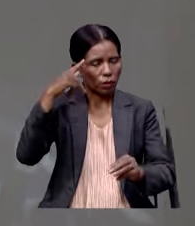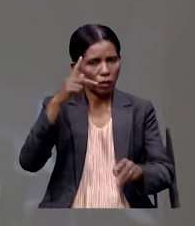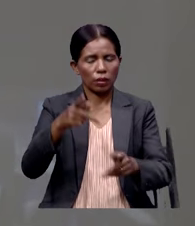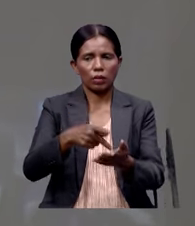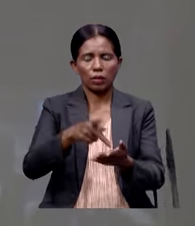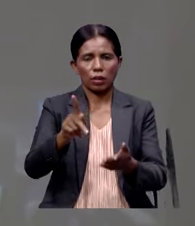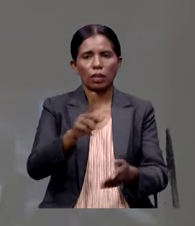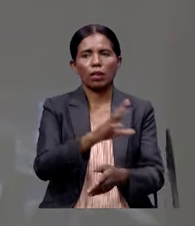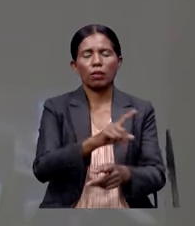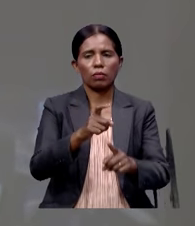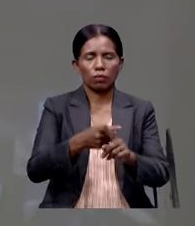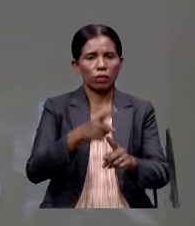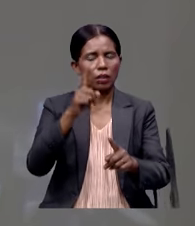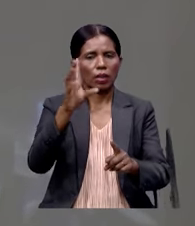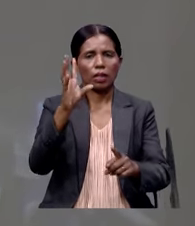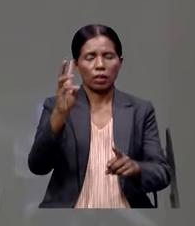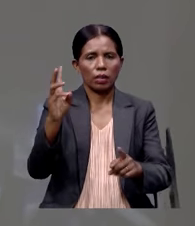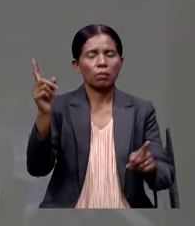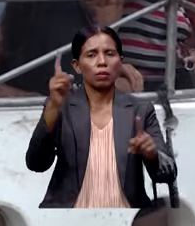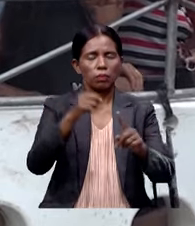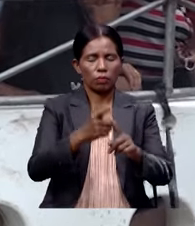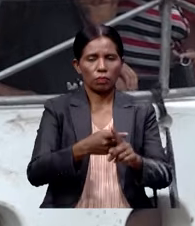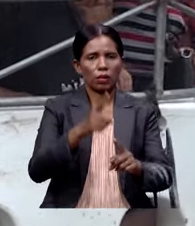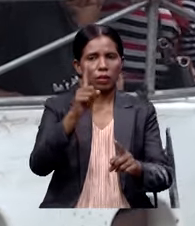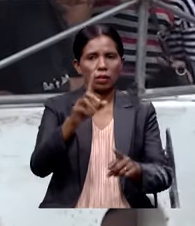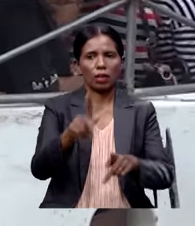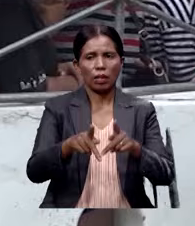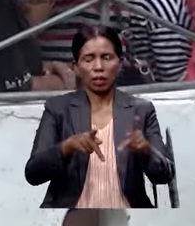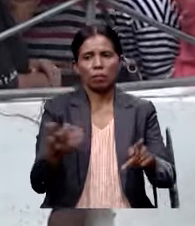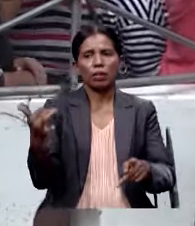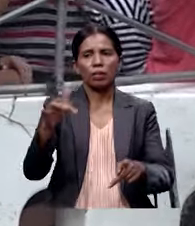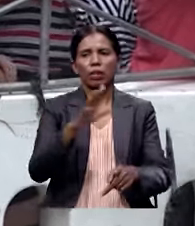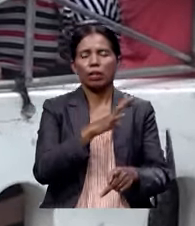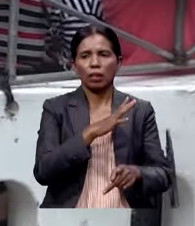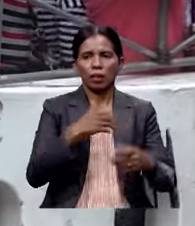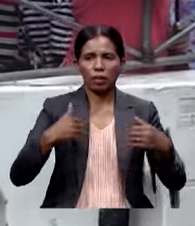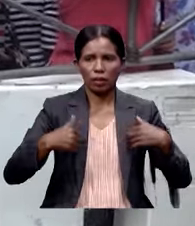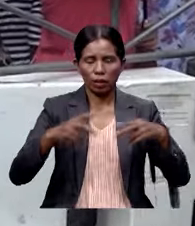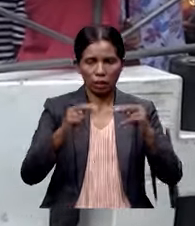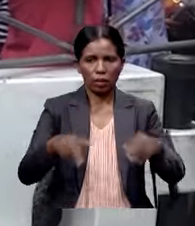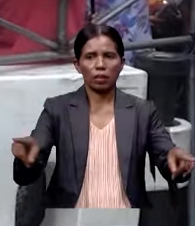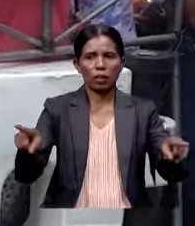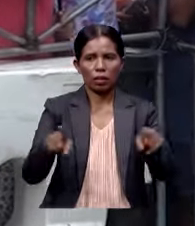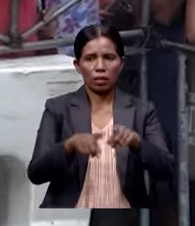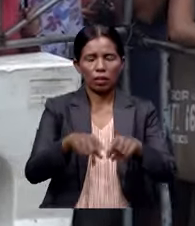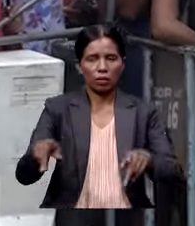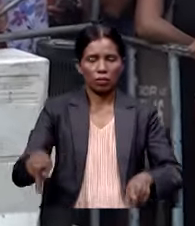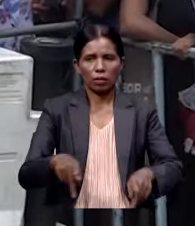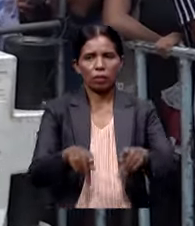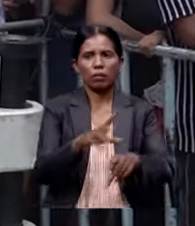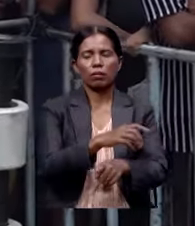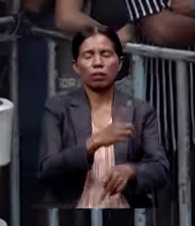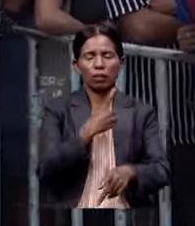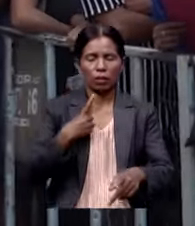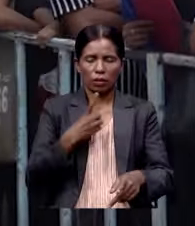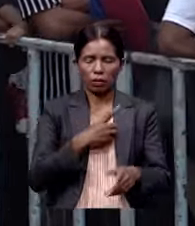ne behalau kada fulang nen ba kada fulang tam ba idosos sira mos e a necessidade anesan funcionário público, deputado